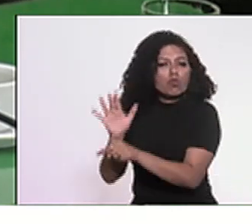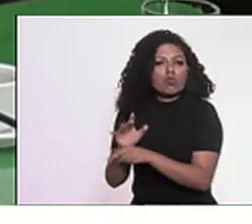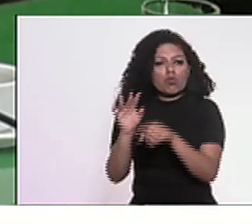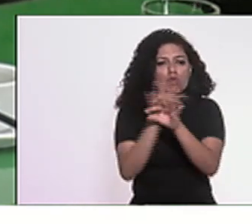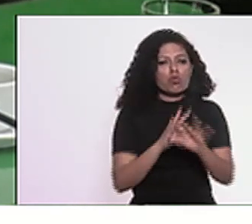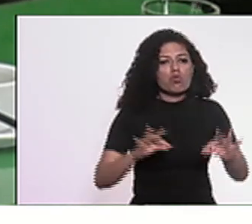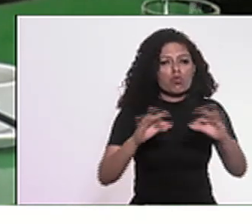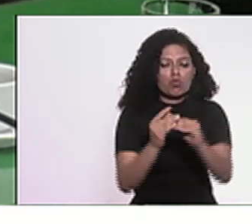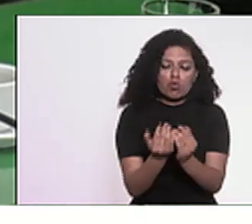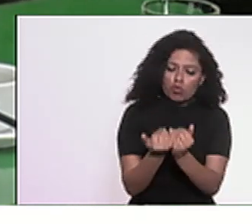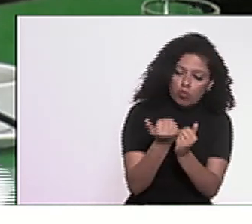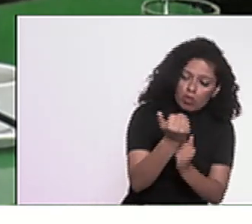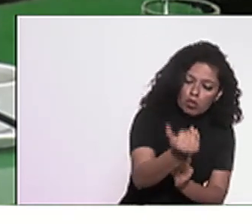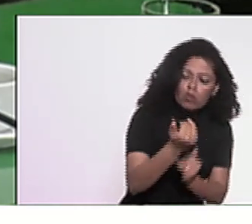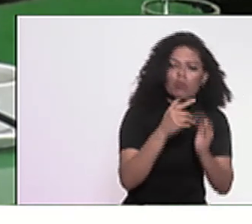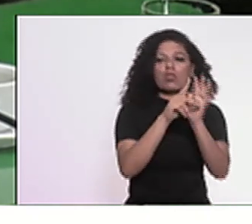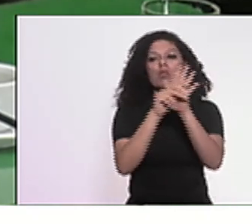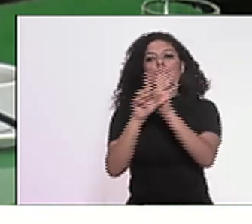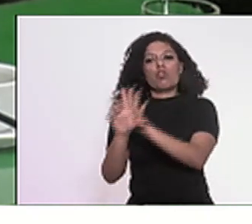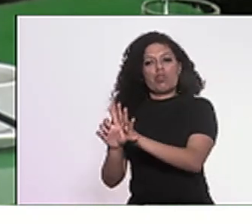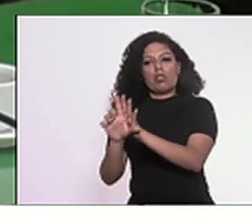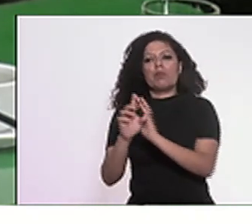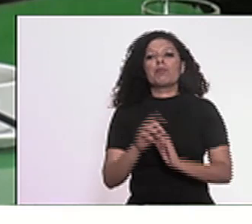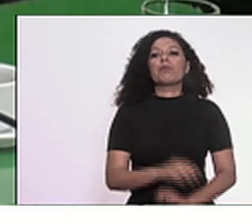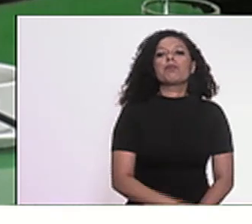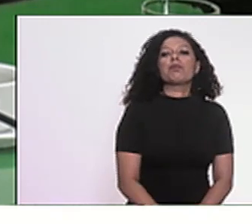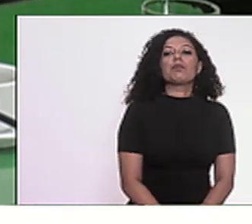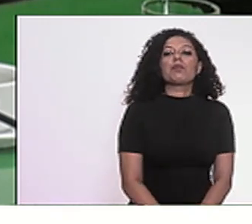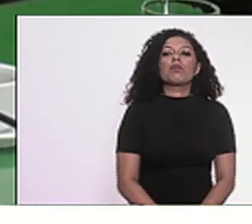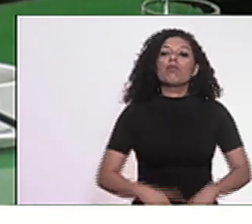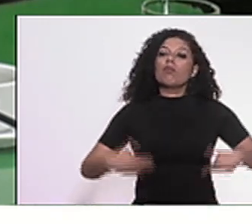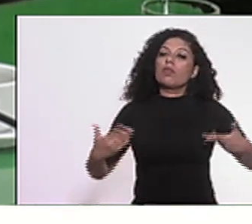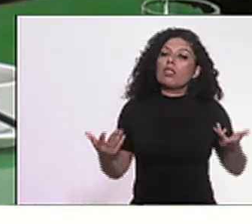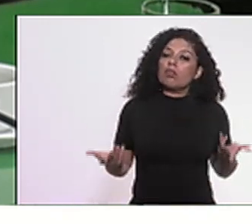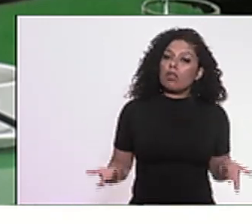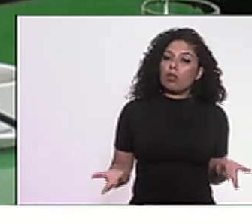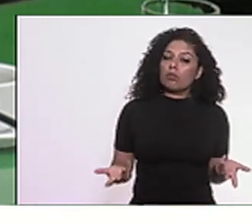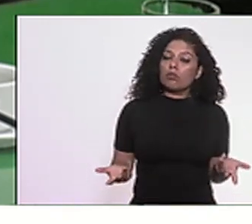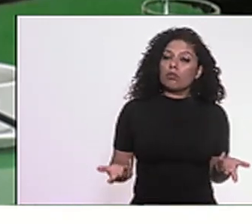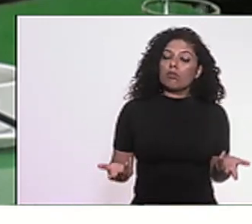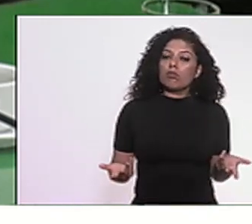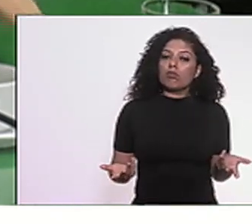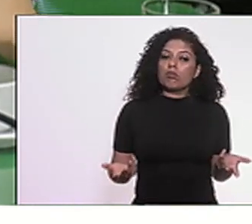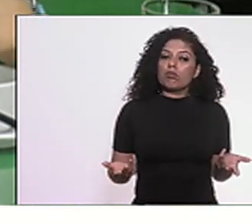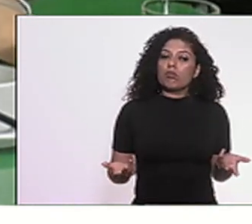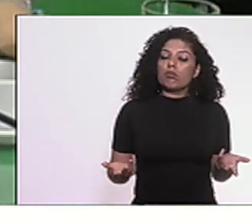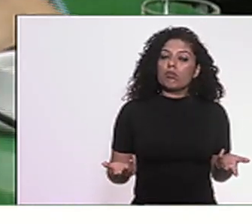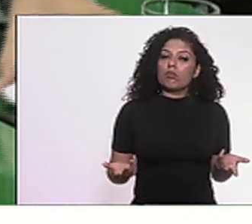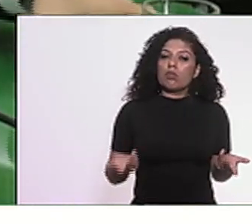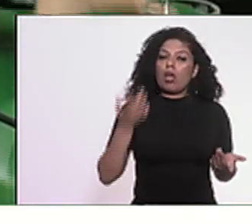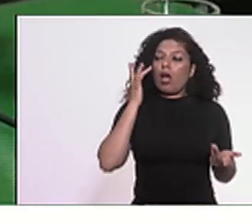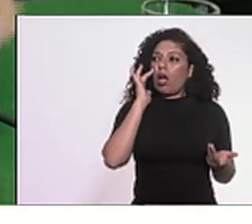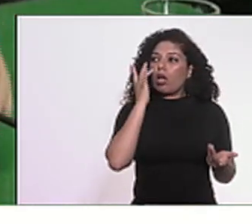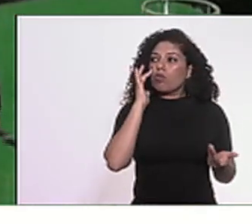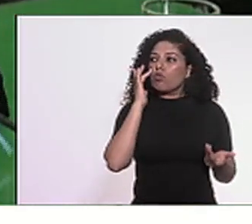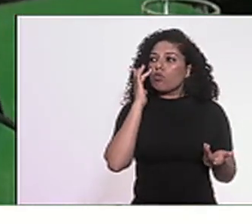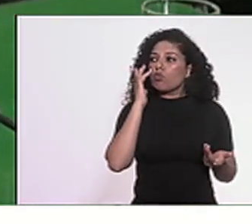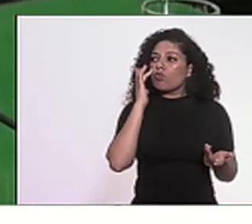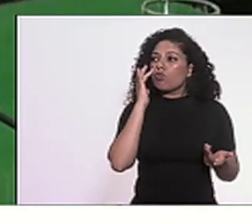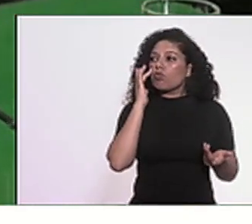para a implementação desse projeto. Então, eu acho que a